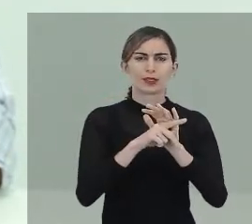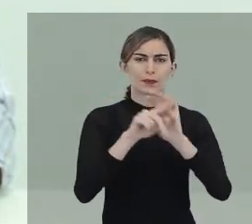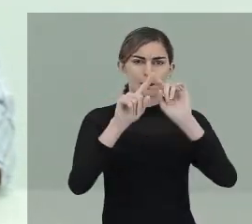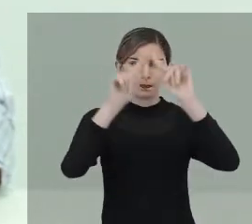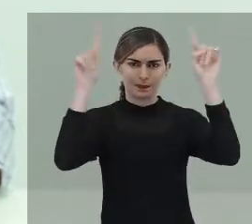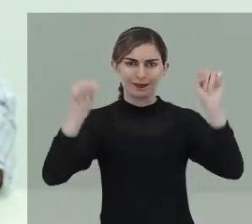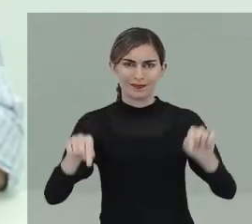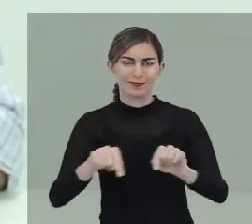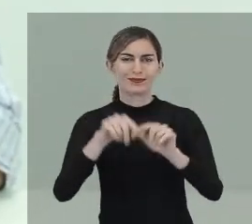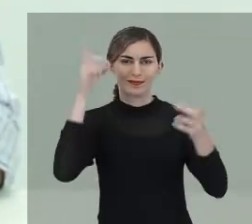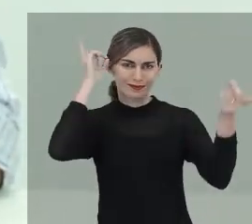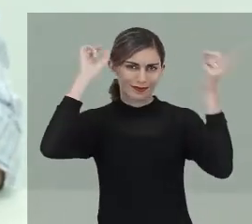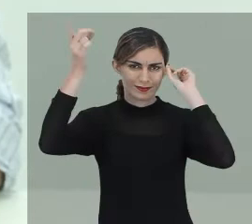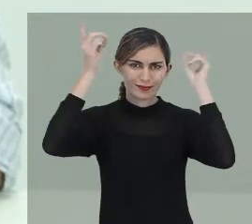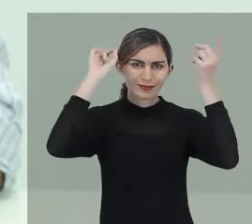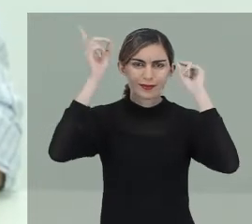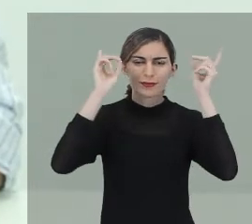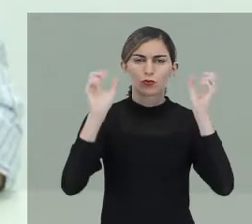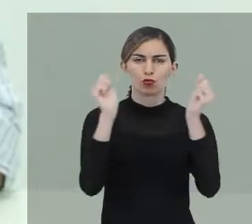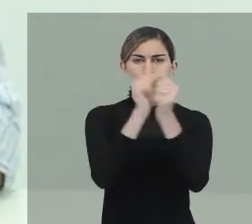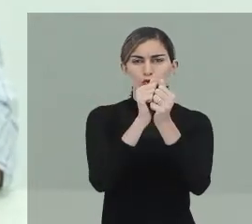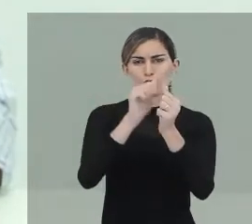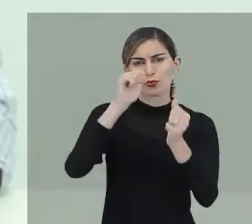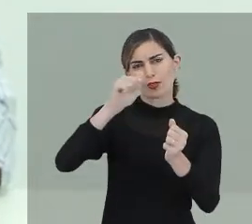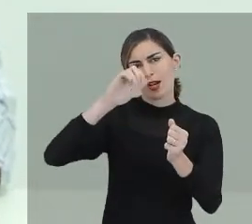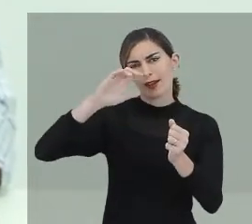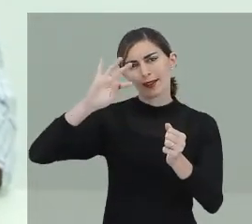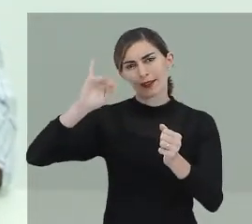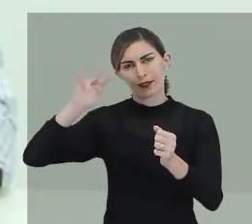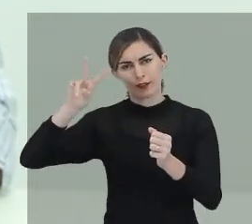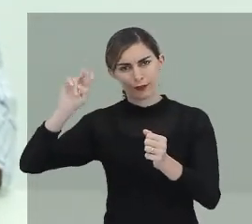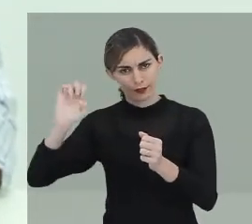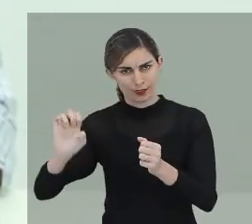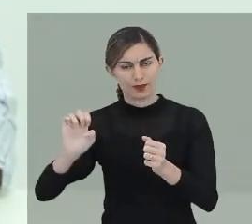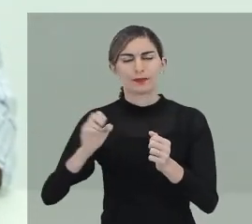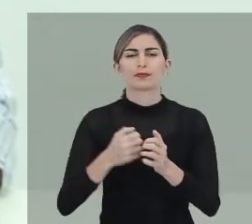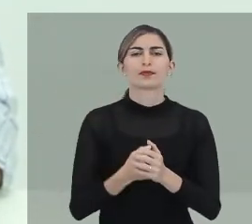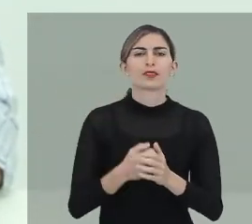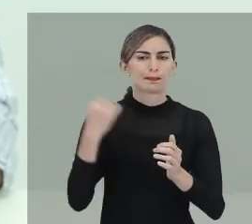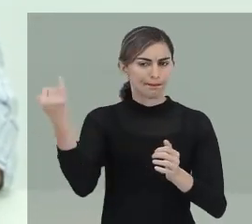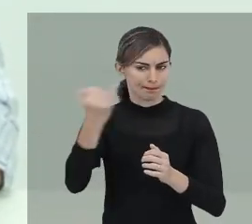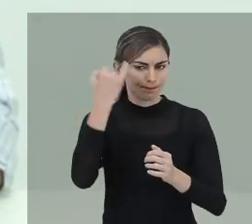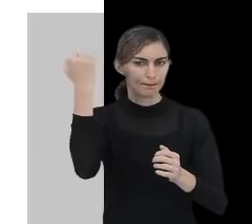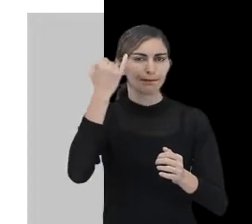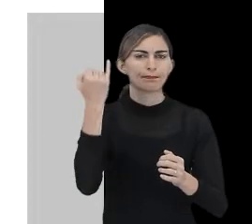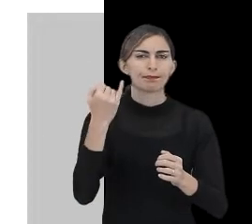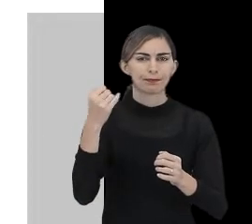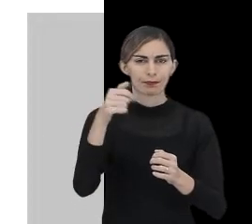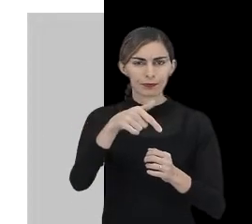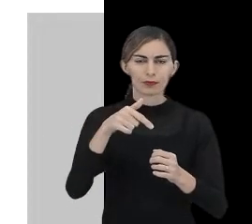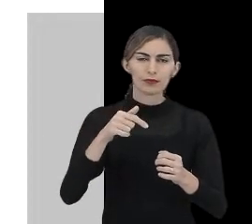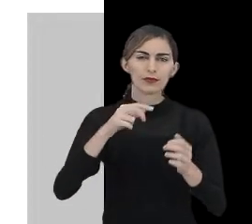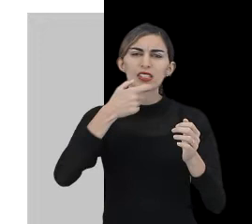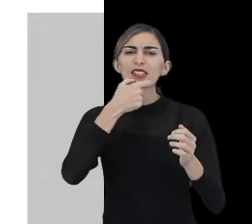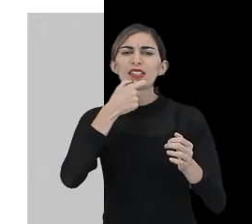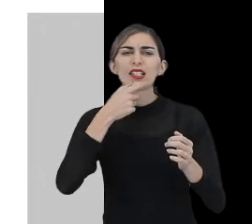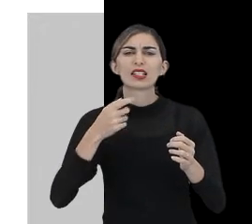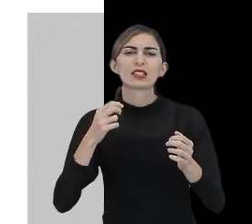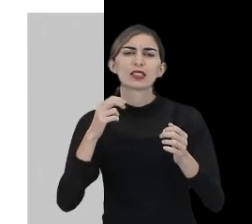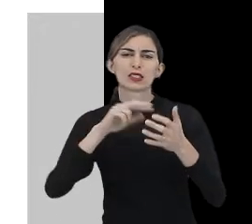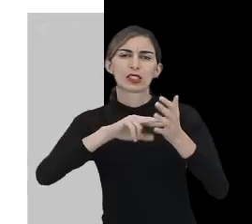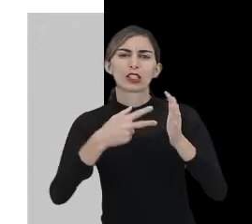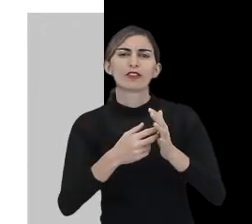da plataforma Android, juntamente com a Activity. Então, a Intent é uma classe bem importante. Então, Intent em inglês